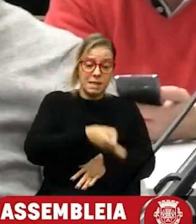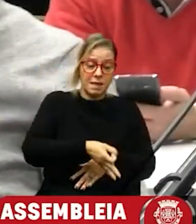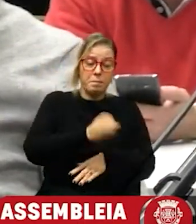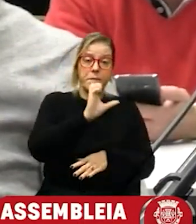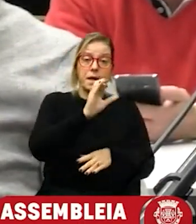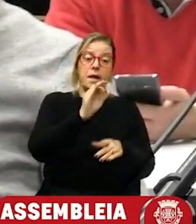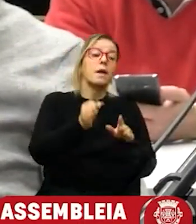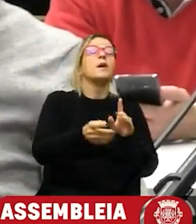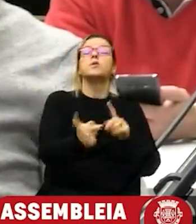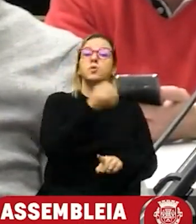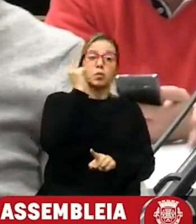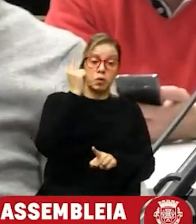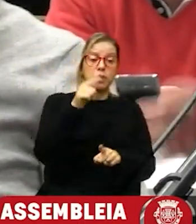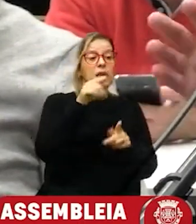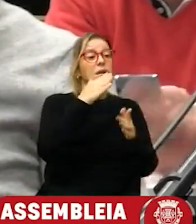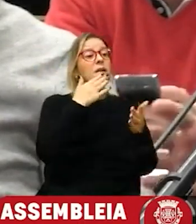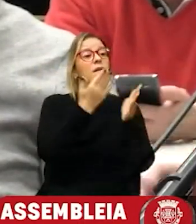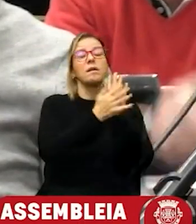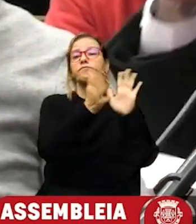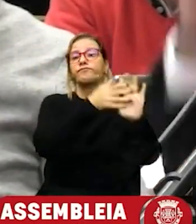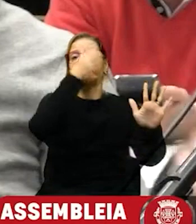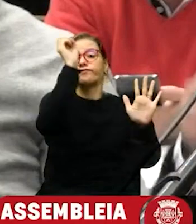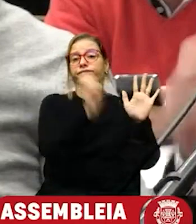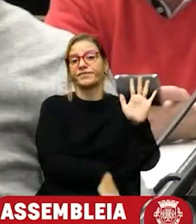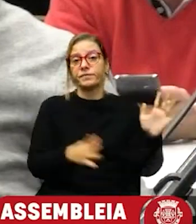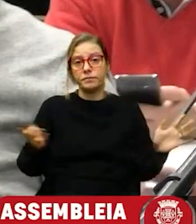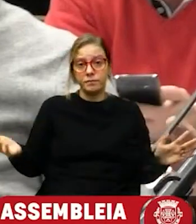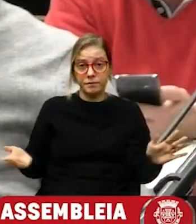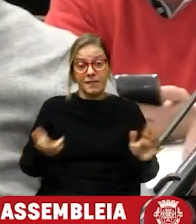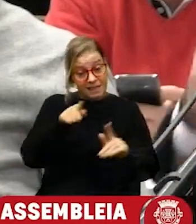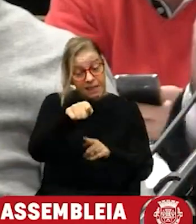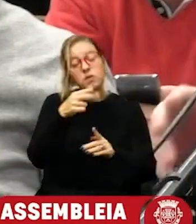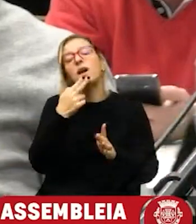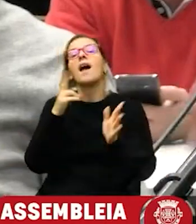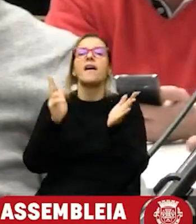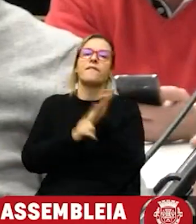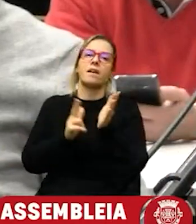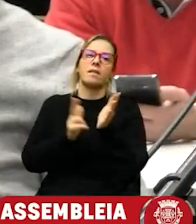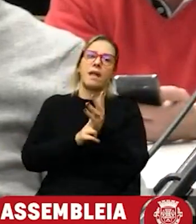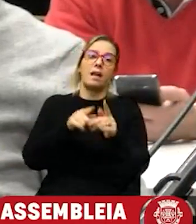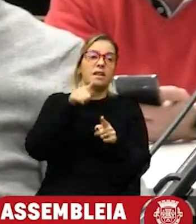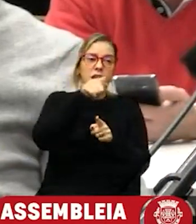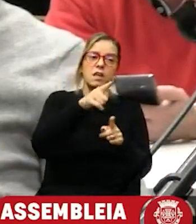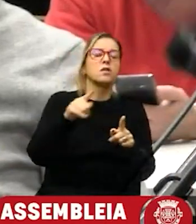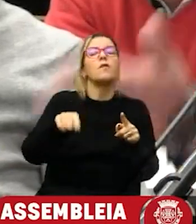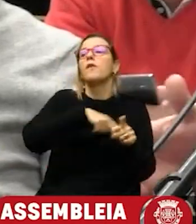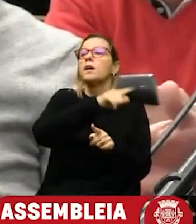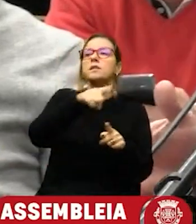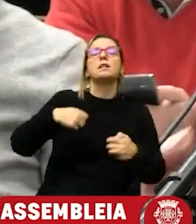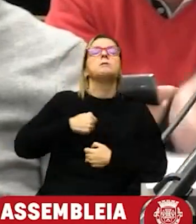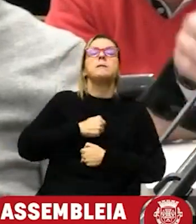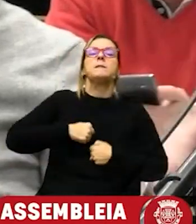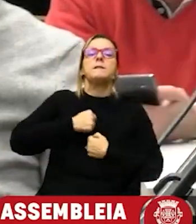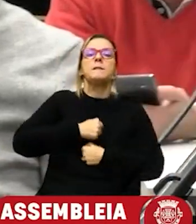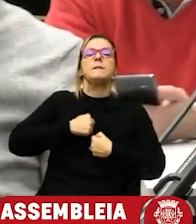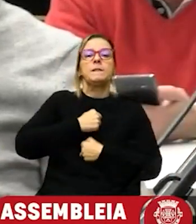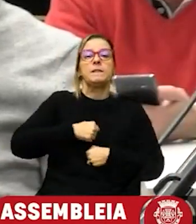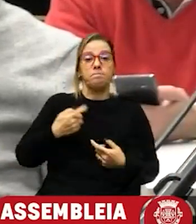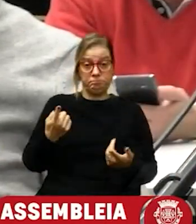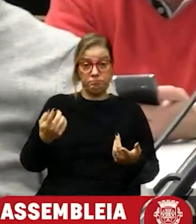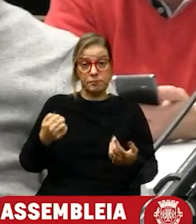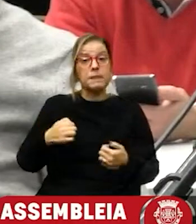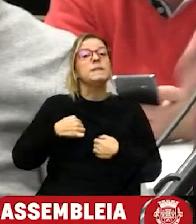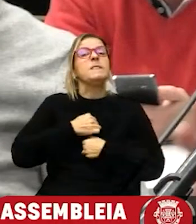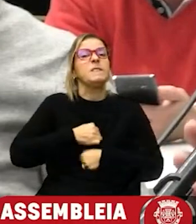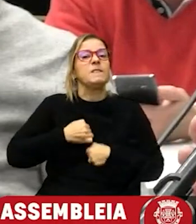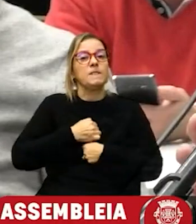a levar o Partido Comunista para o caixote do lixo da história esta é que é a verdade e é isto que vocês não perdoam por isso vivem zangados tão zangados